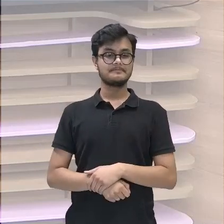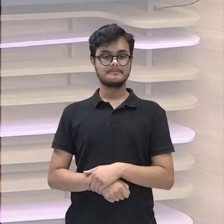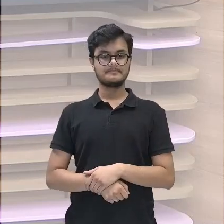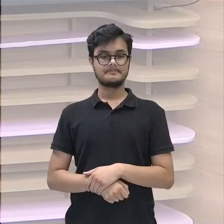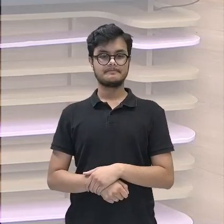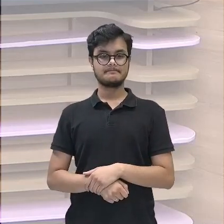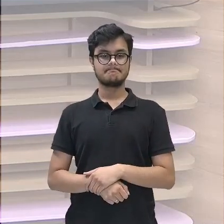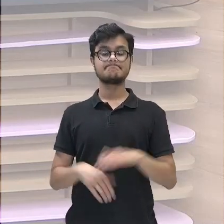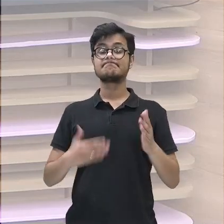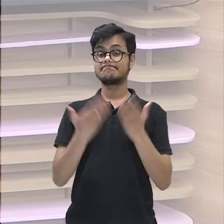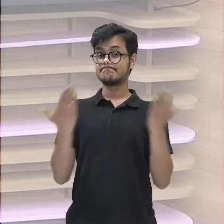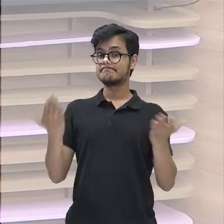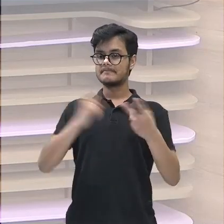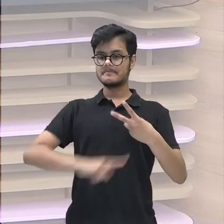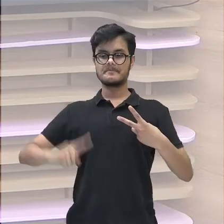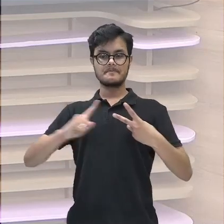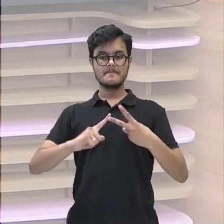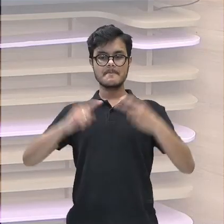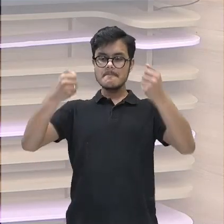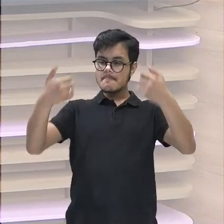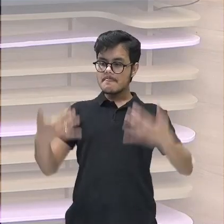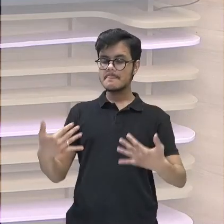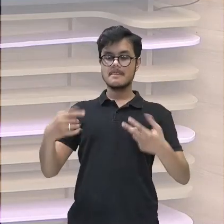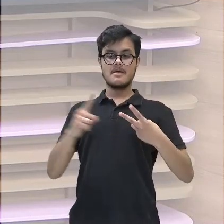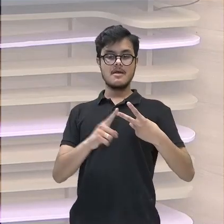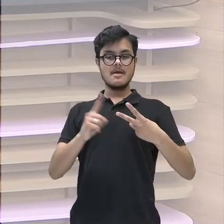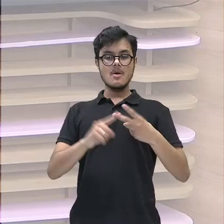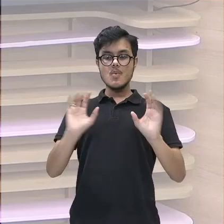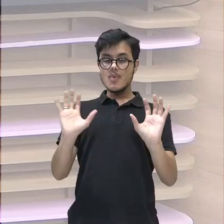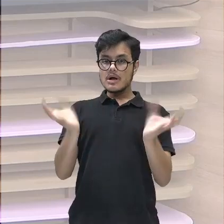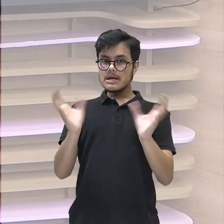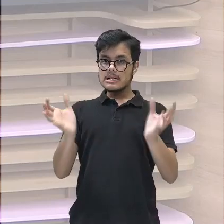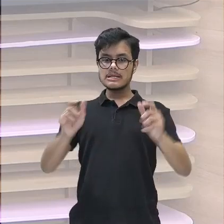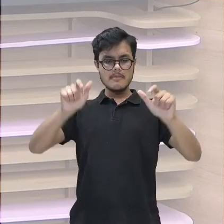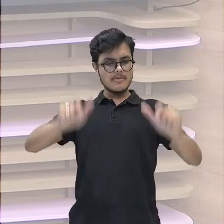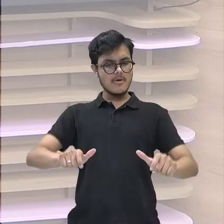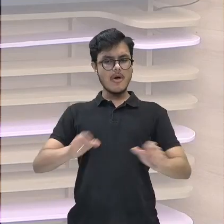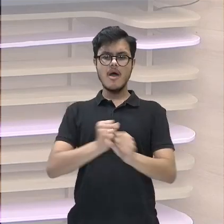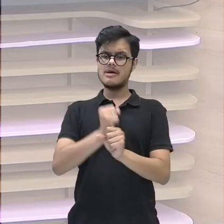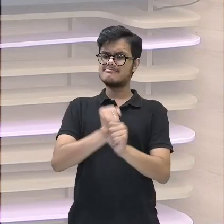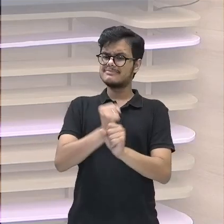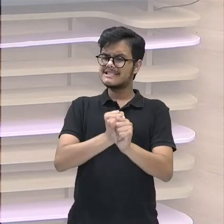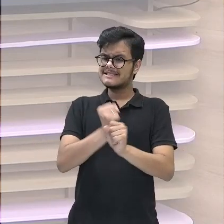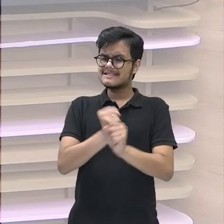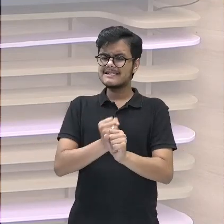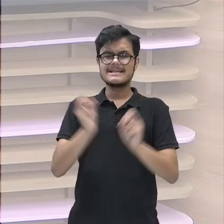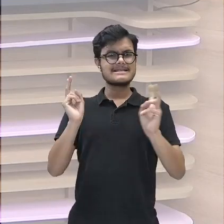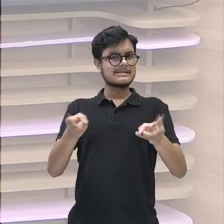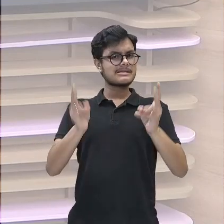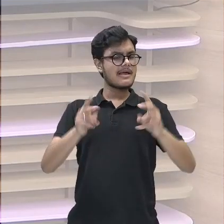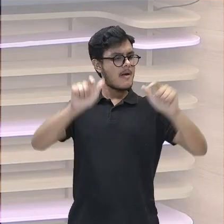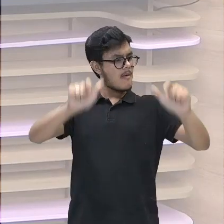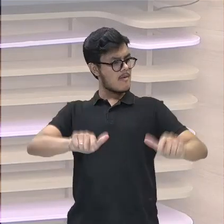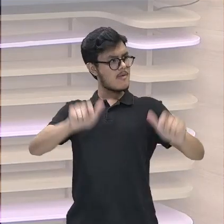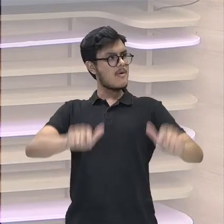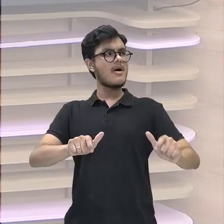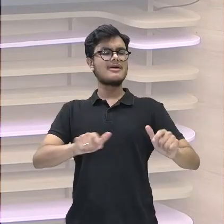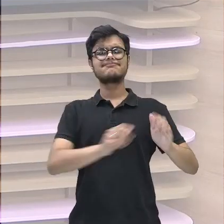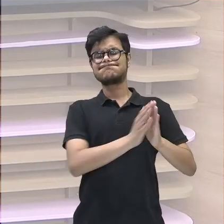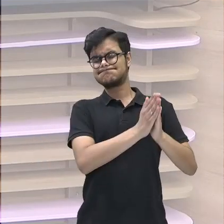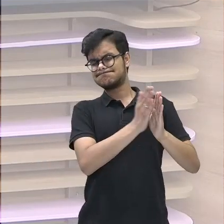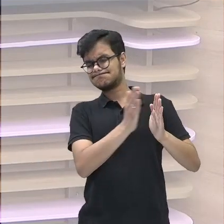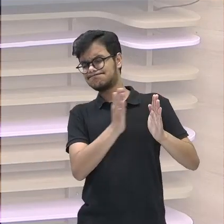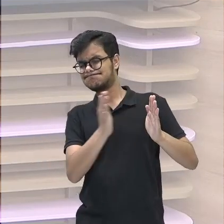Quando nós falamos de clima, nós estamos falando do comportamento do tempo em determinada área durante um